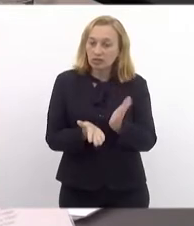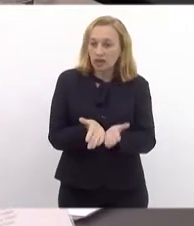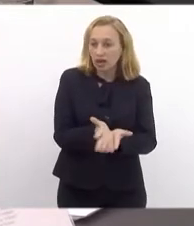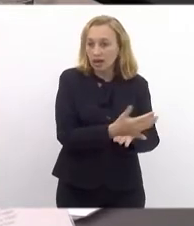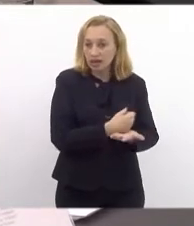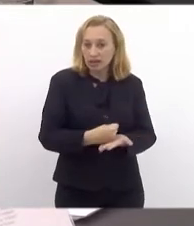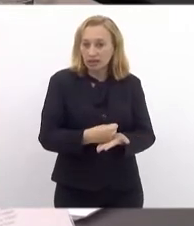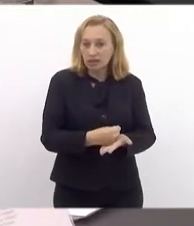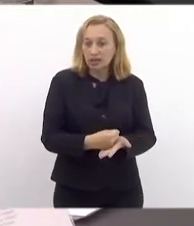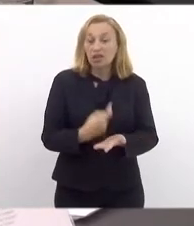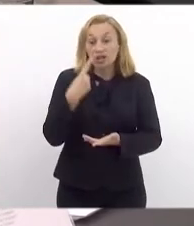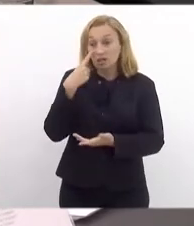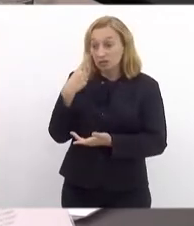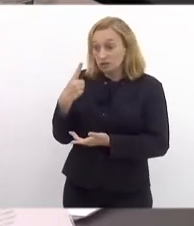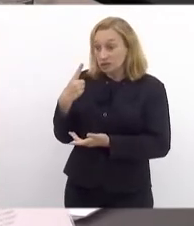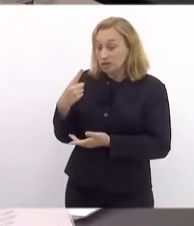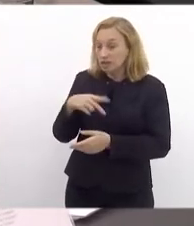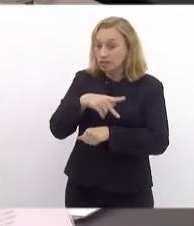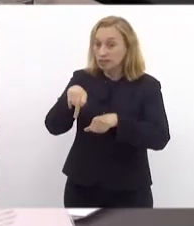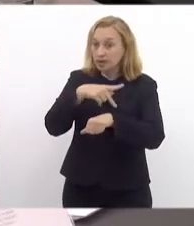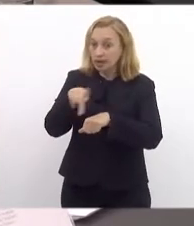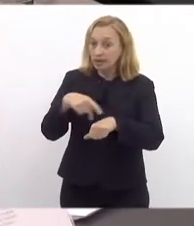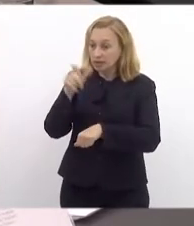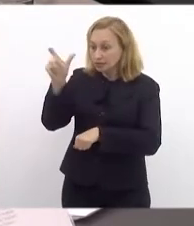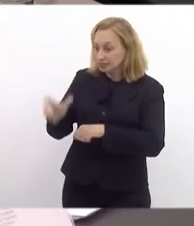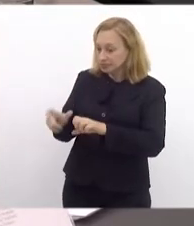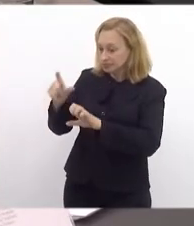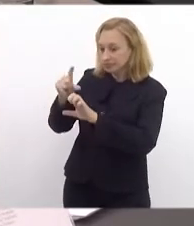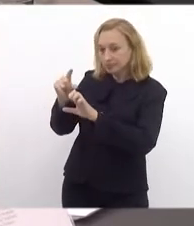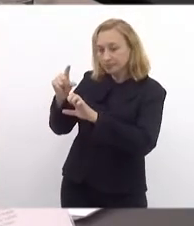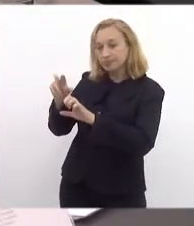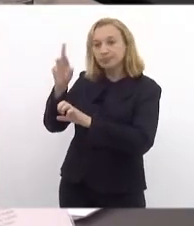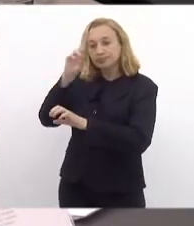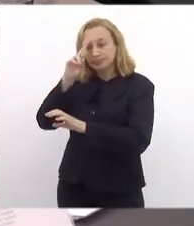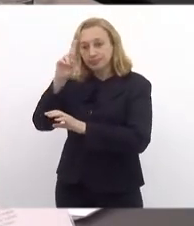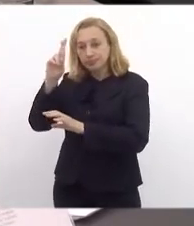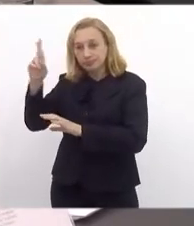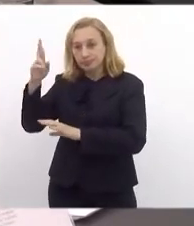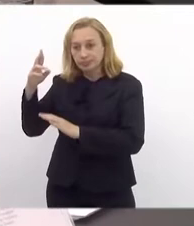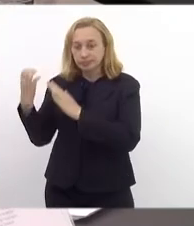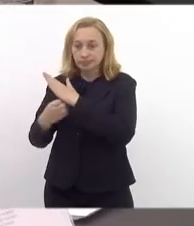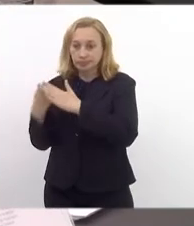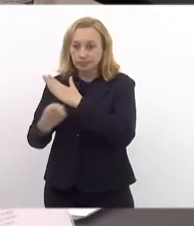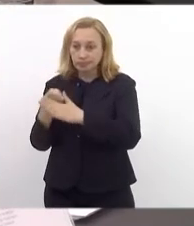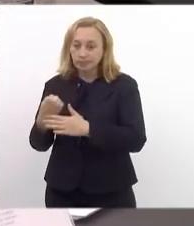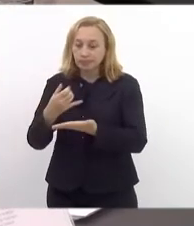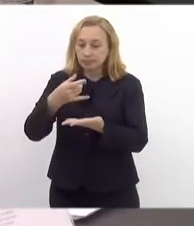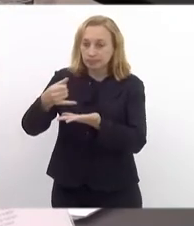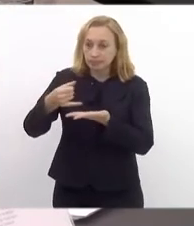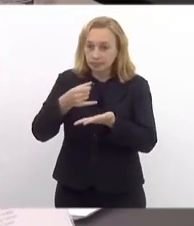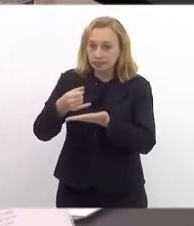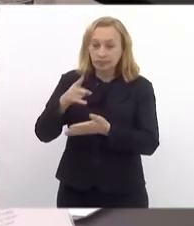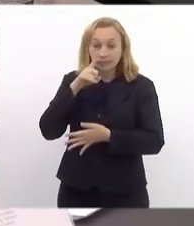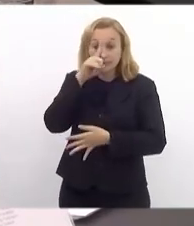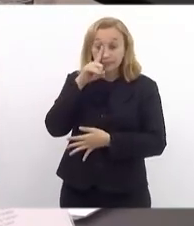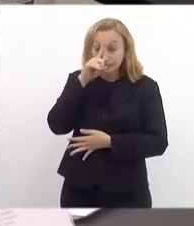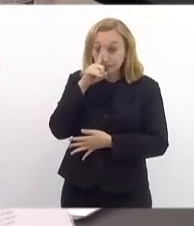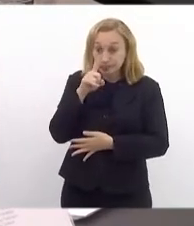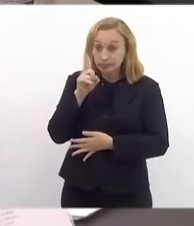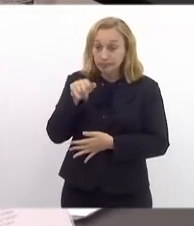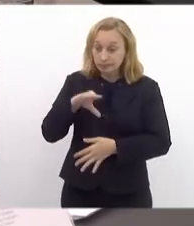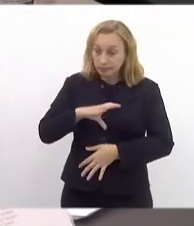um ser empresário nesse país empreender arriscar colocar o seu capital em risco é um ato